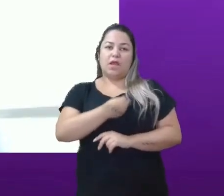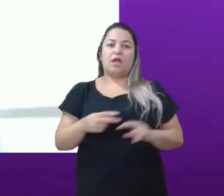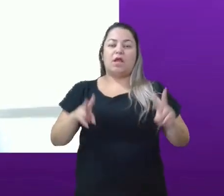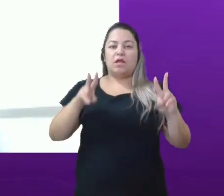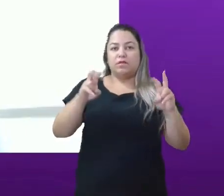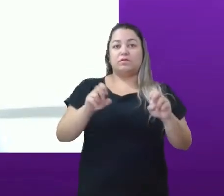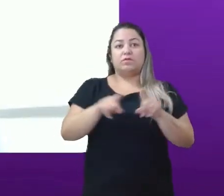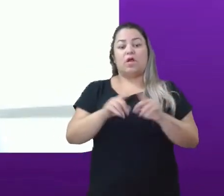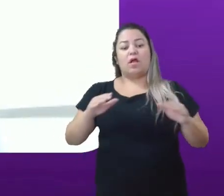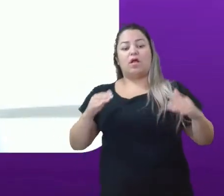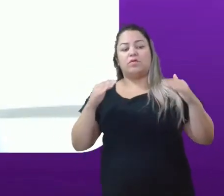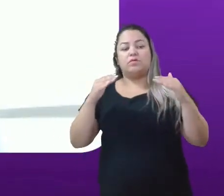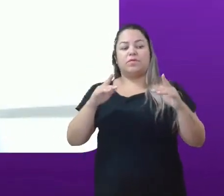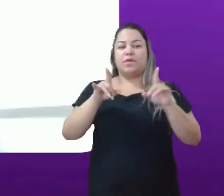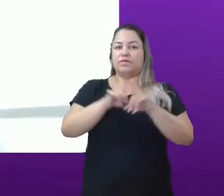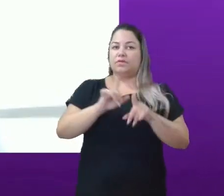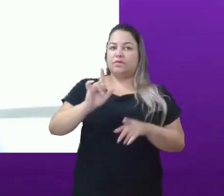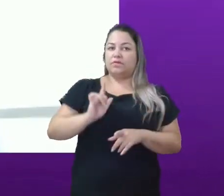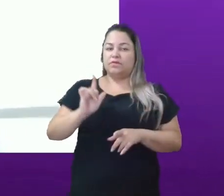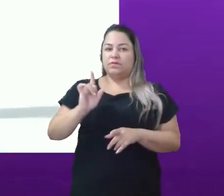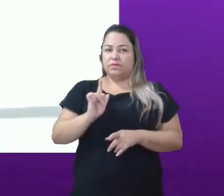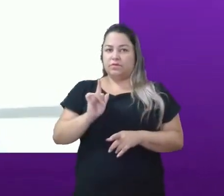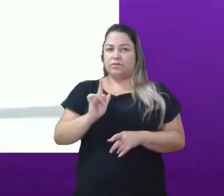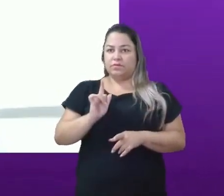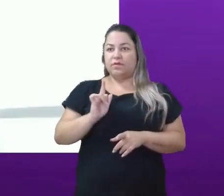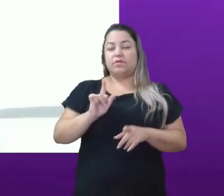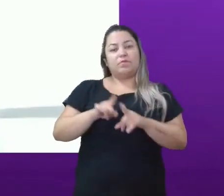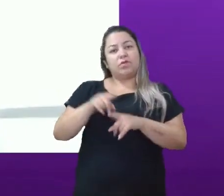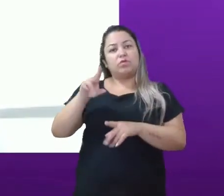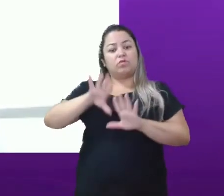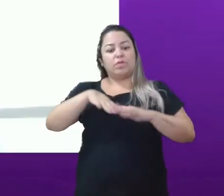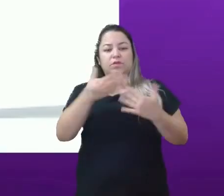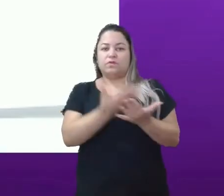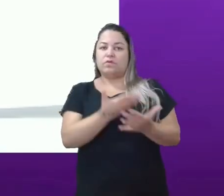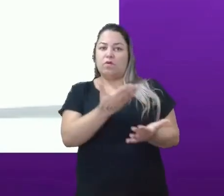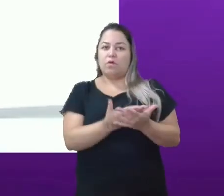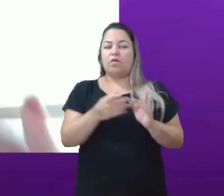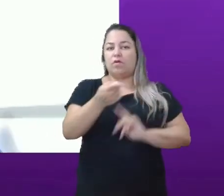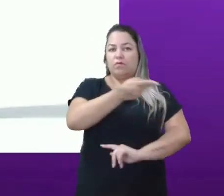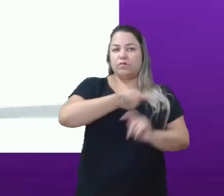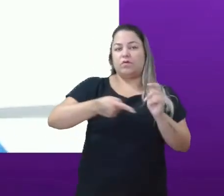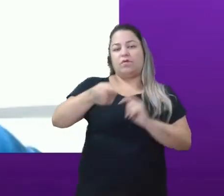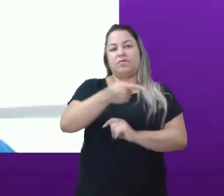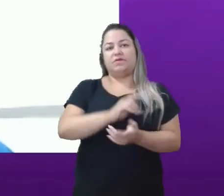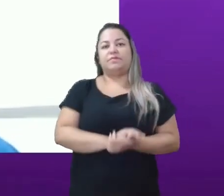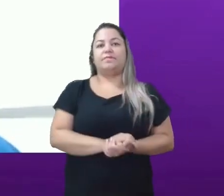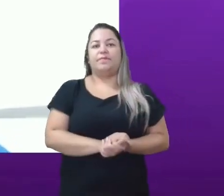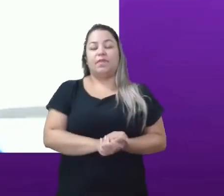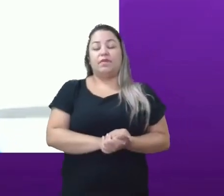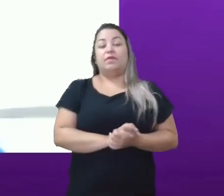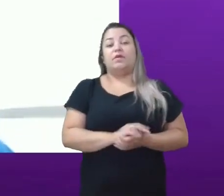a supremacia, né, a hegemonia de uma escola econômica. Isso não